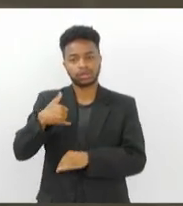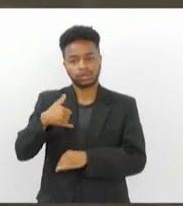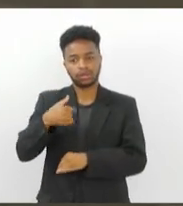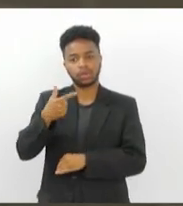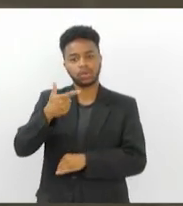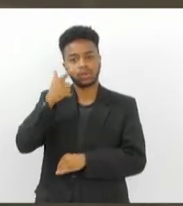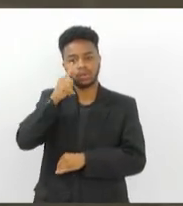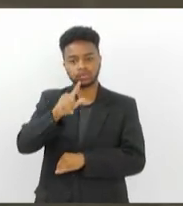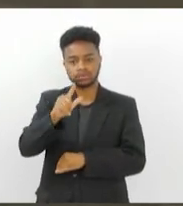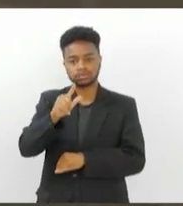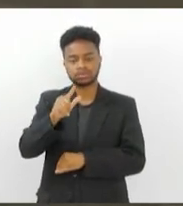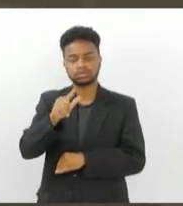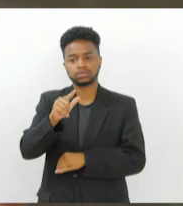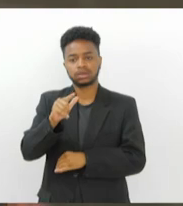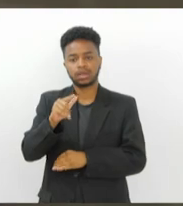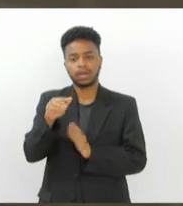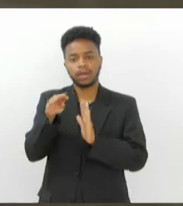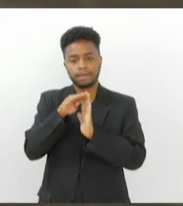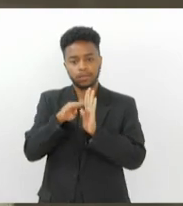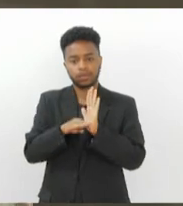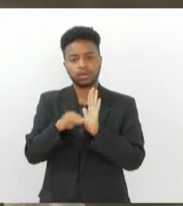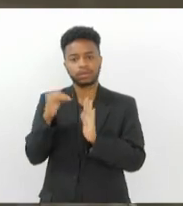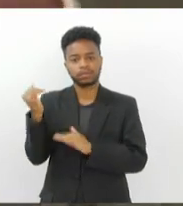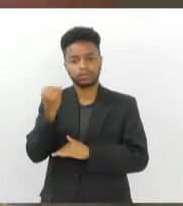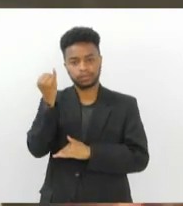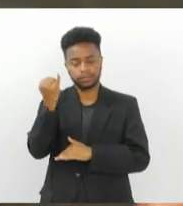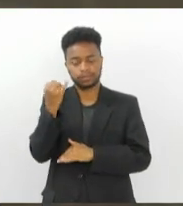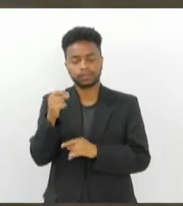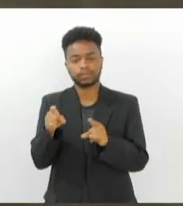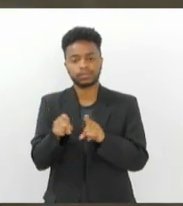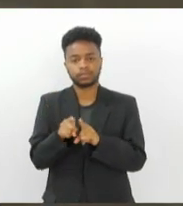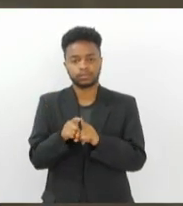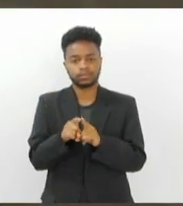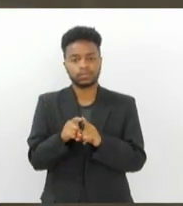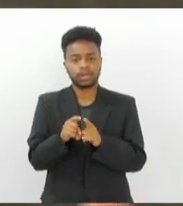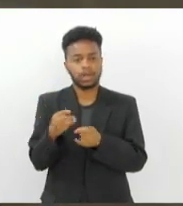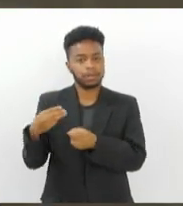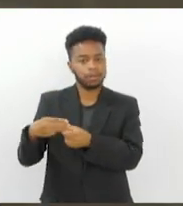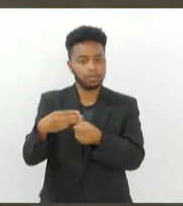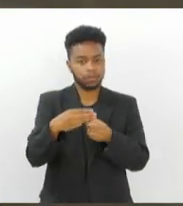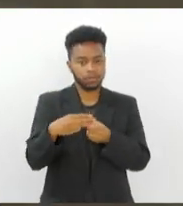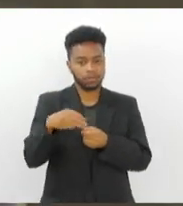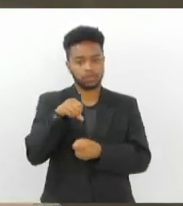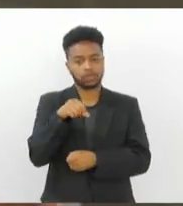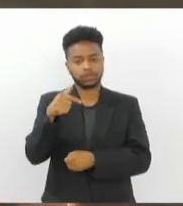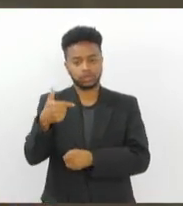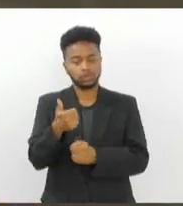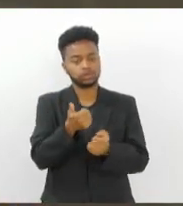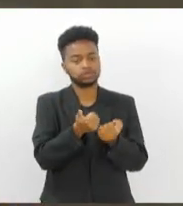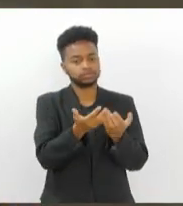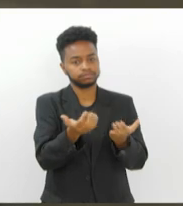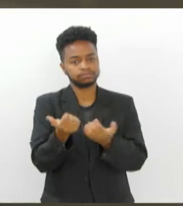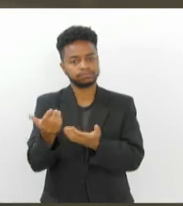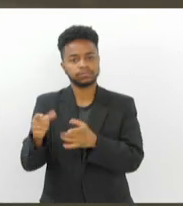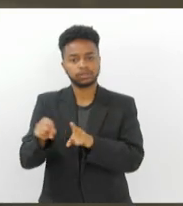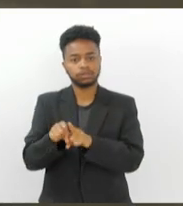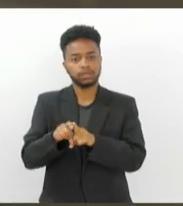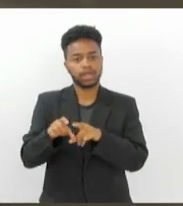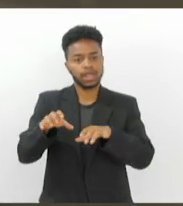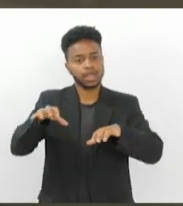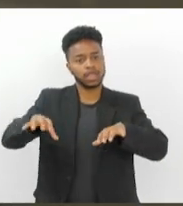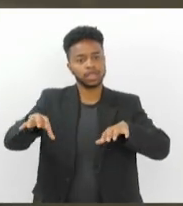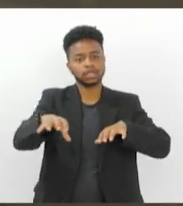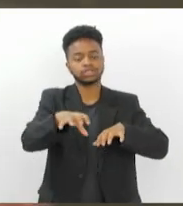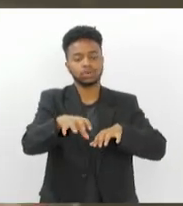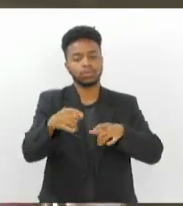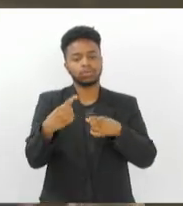um programa eh de relevância dividido entre os municípios nos 92 municípios nas regiões para que esses